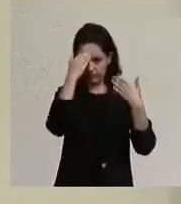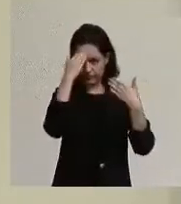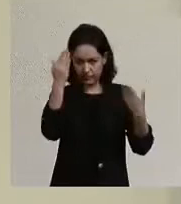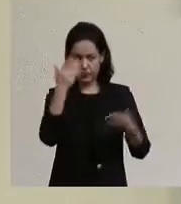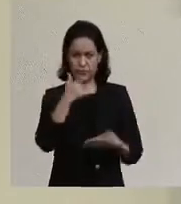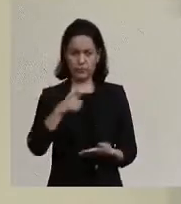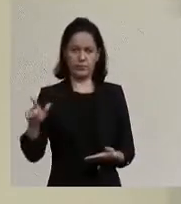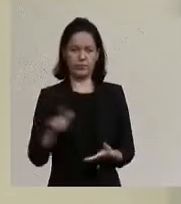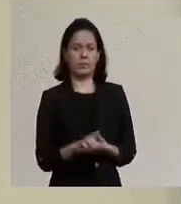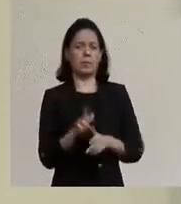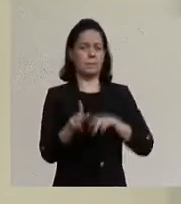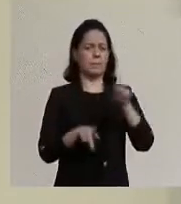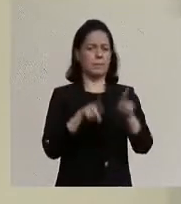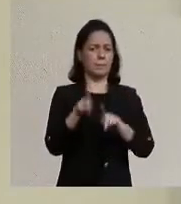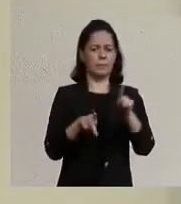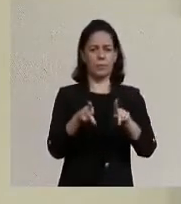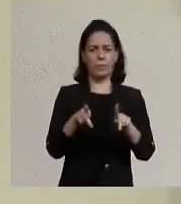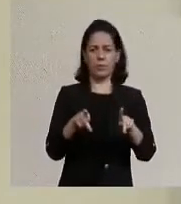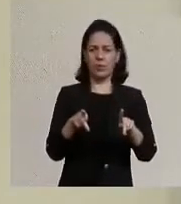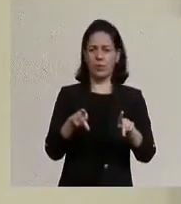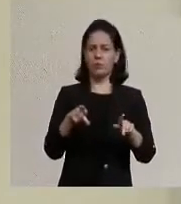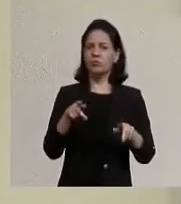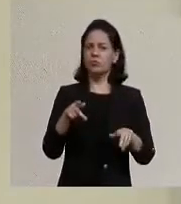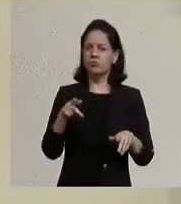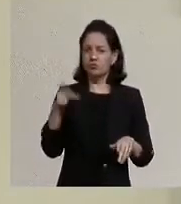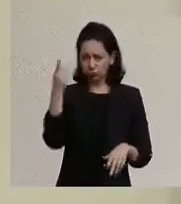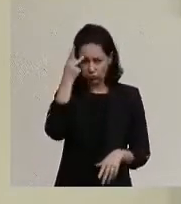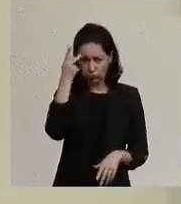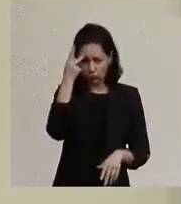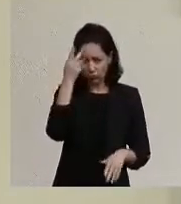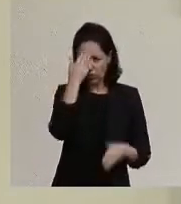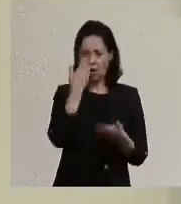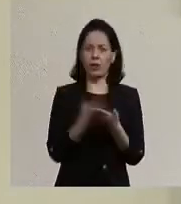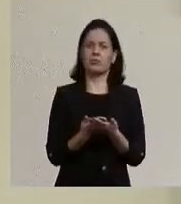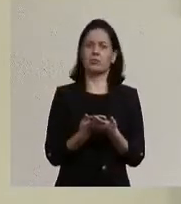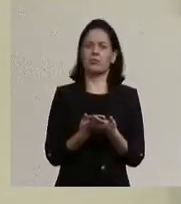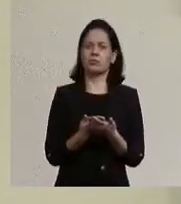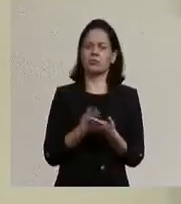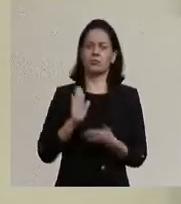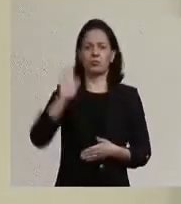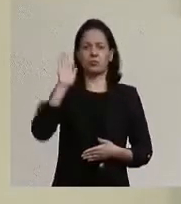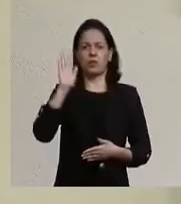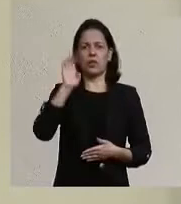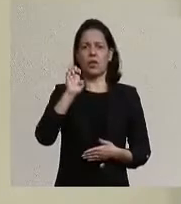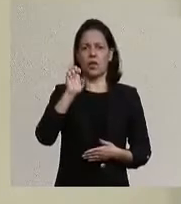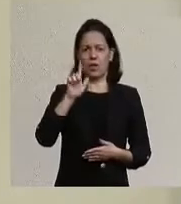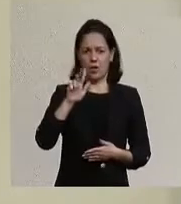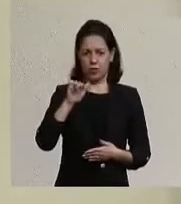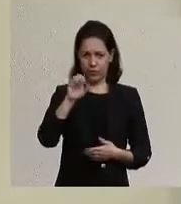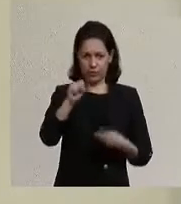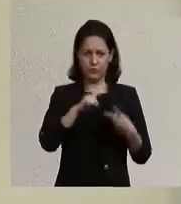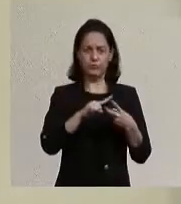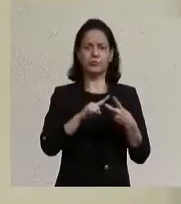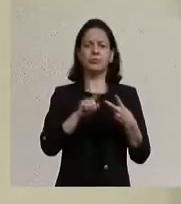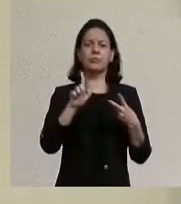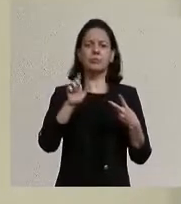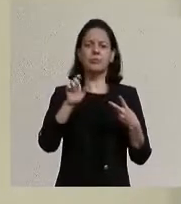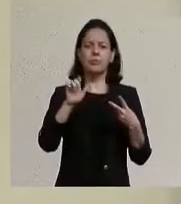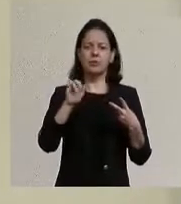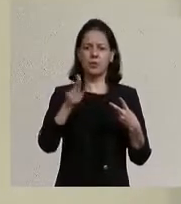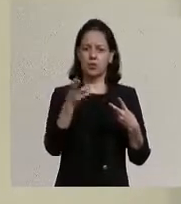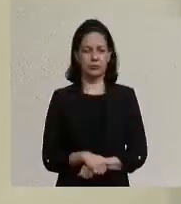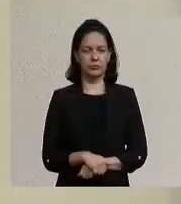agradecer a toda a população de São Paulo que depositaram o voto de confiança no Elvis no Lelinho e no César Muito obrigado